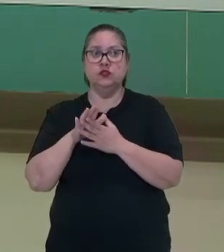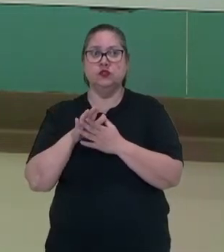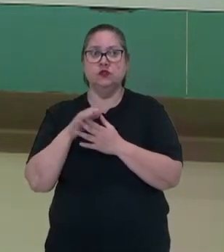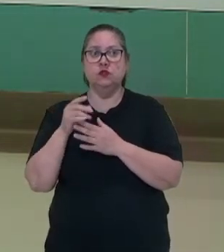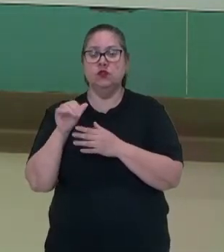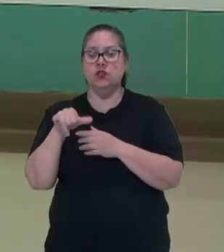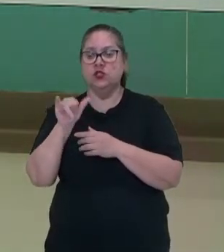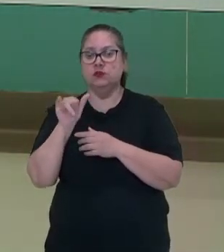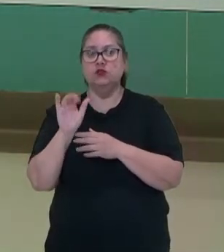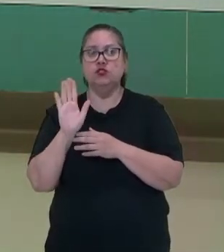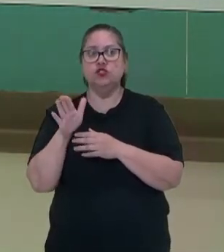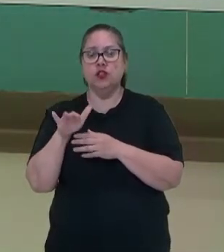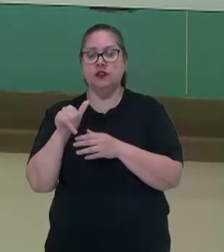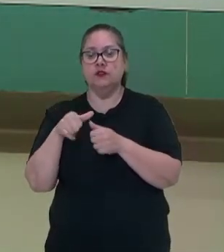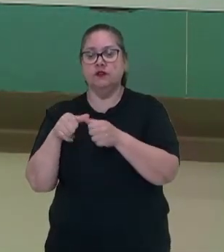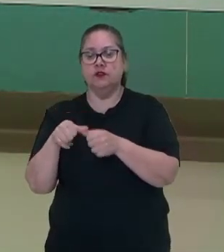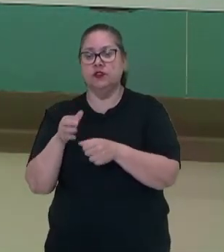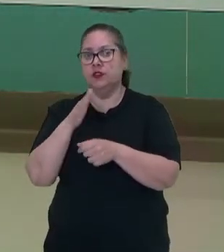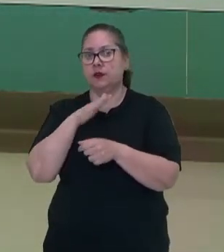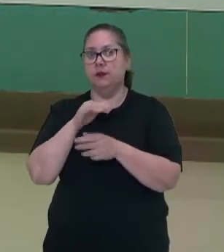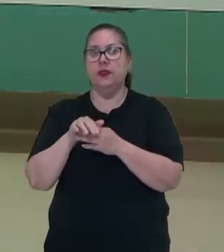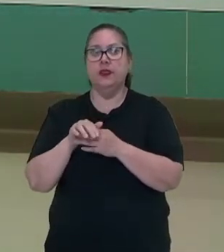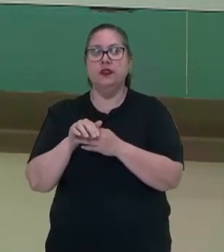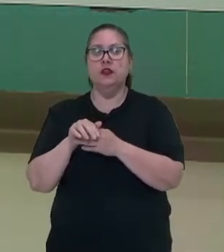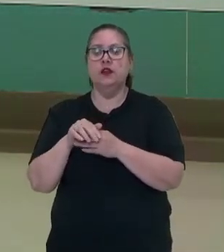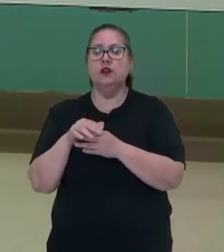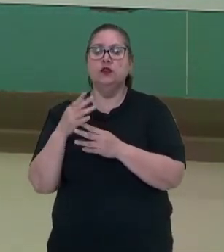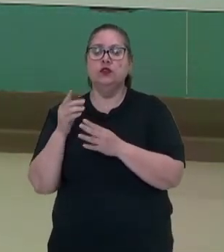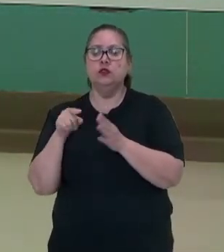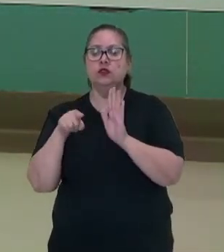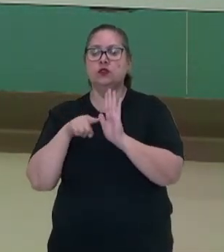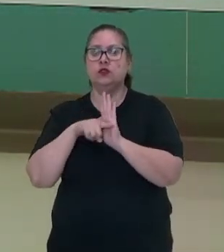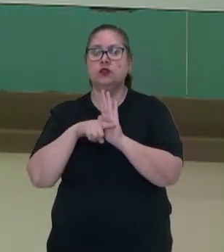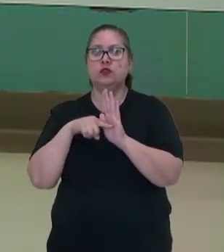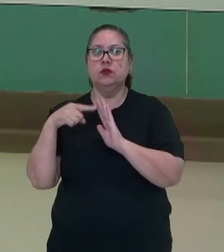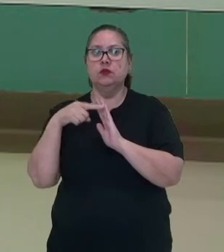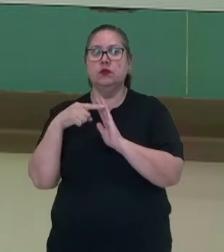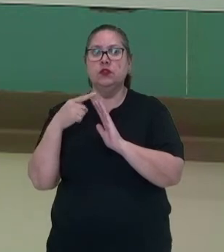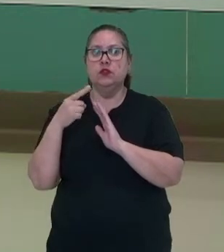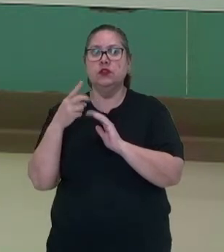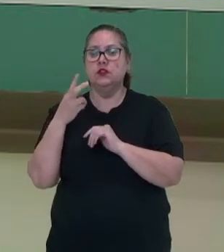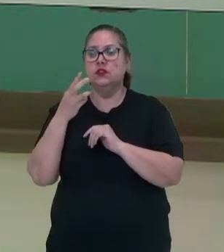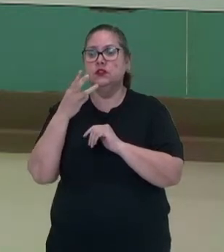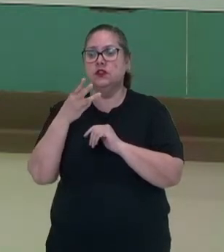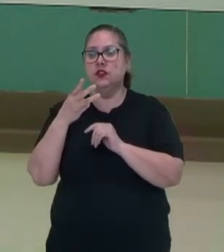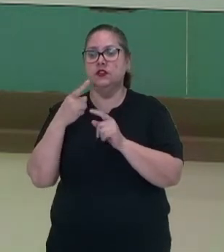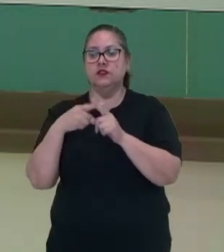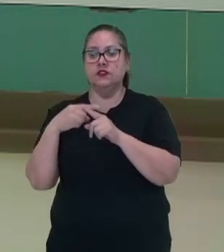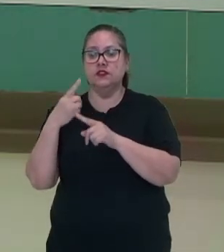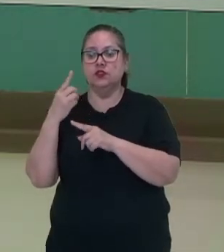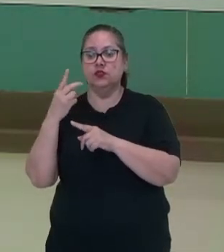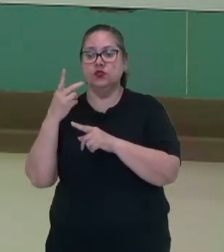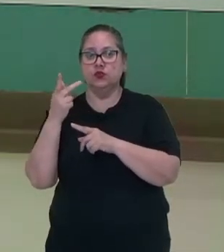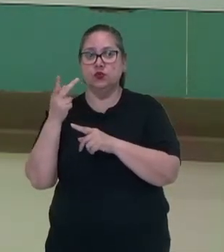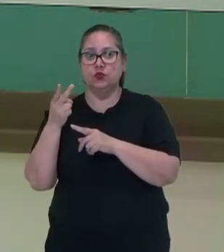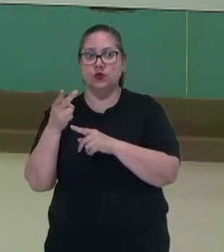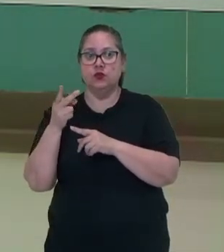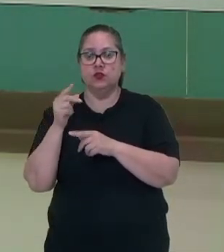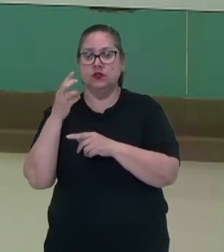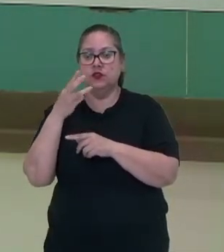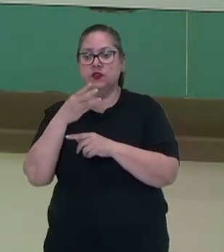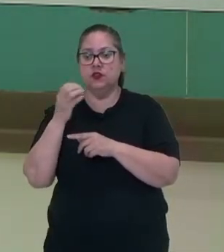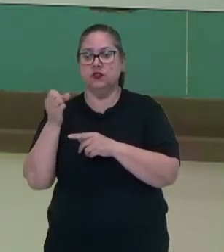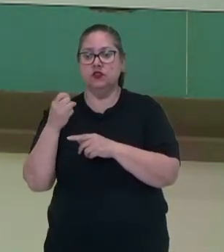aqui. E o y já está lá na frente. E o menos 36? 3 vezes 12 dá 36, então